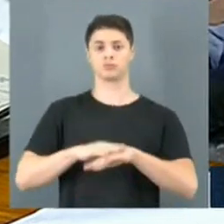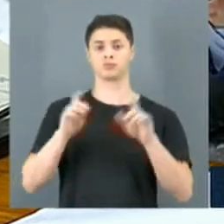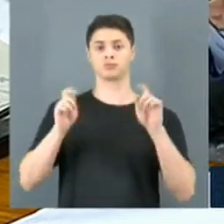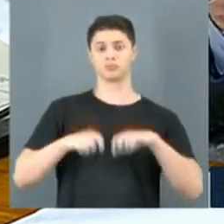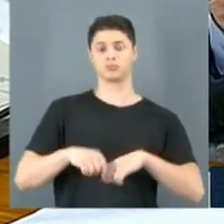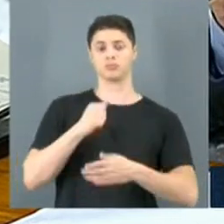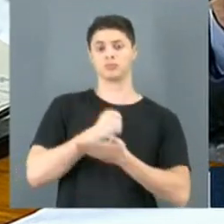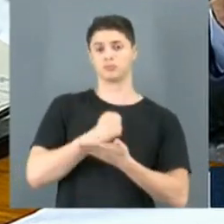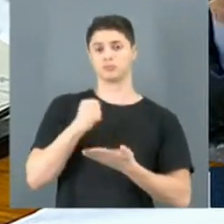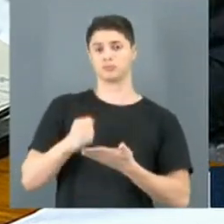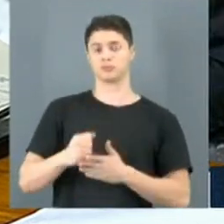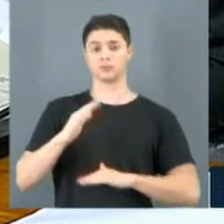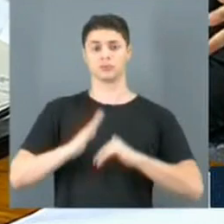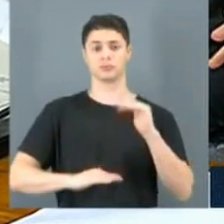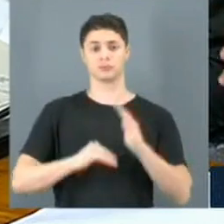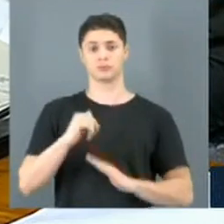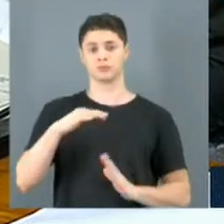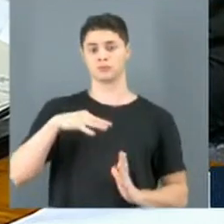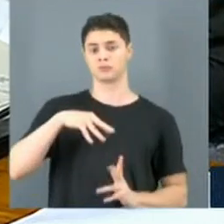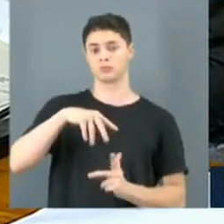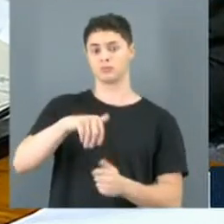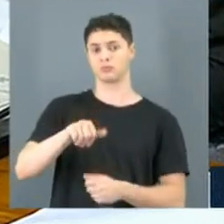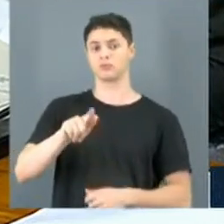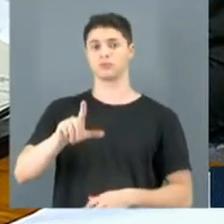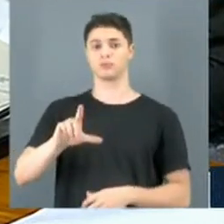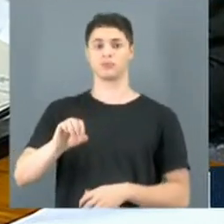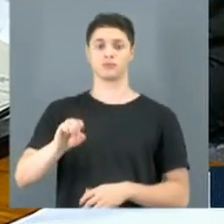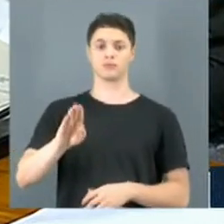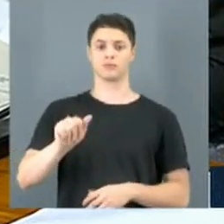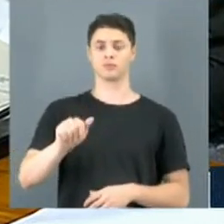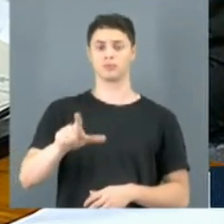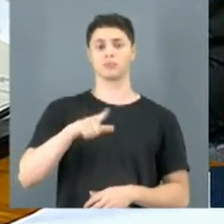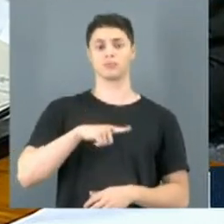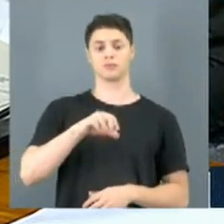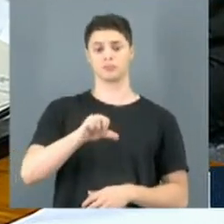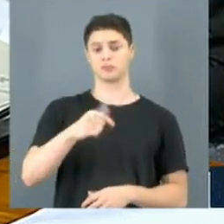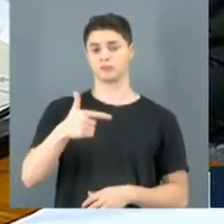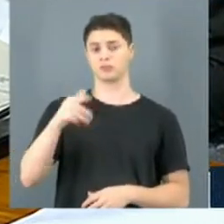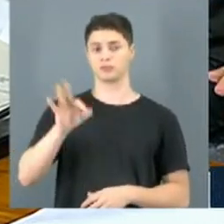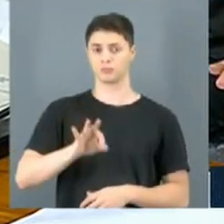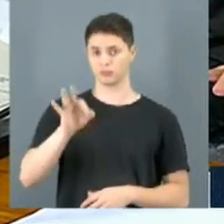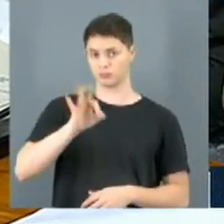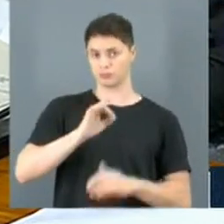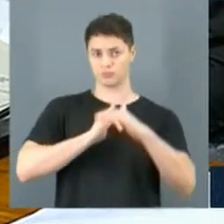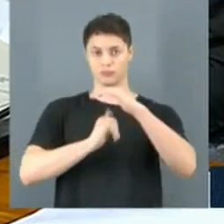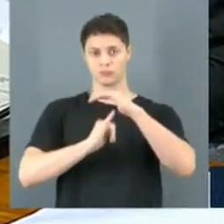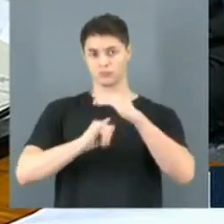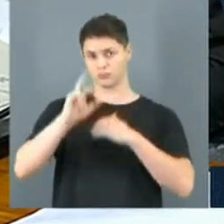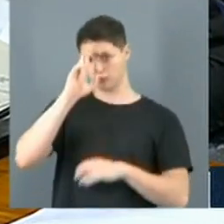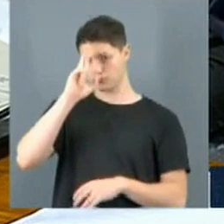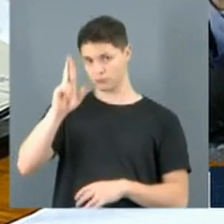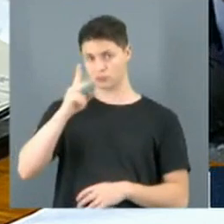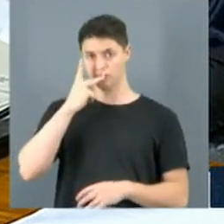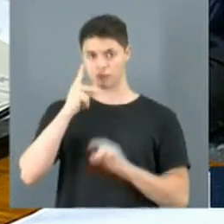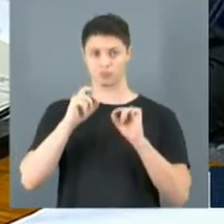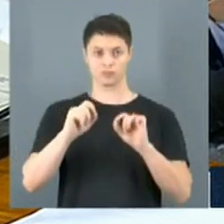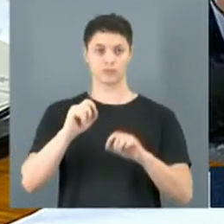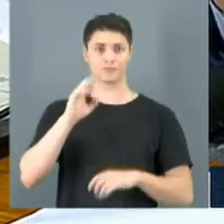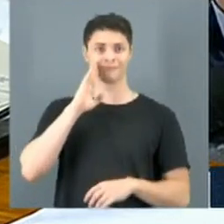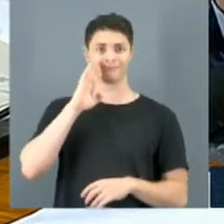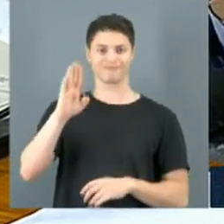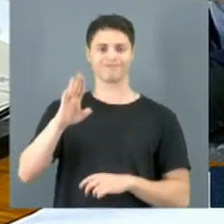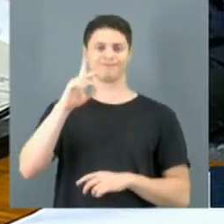talento global. 92% dos donos de startups dizem, com unanimidade, a